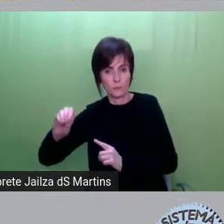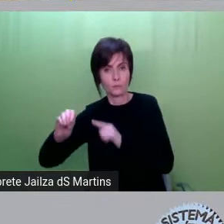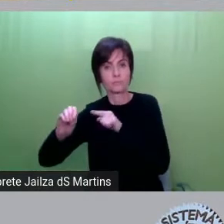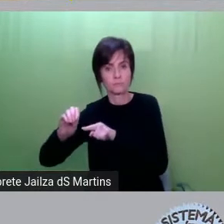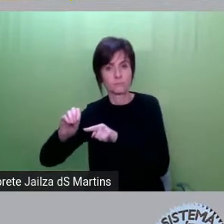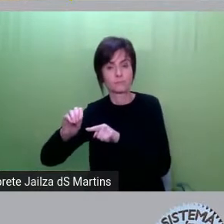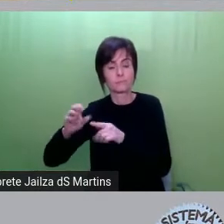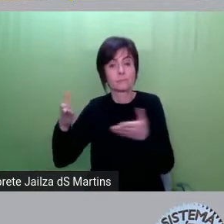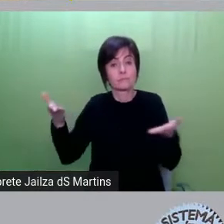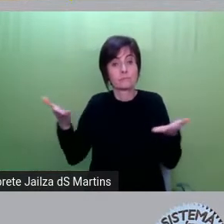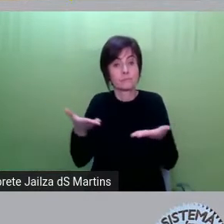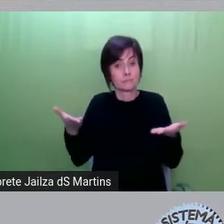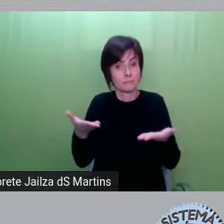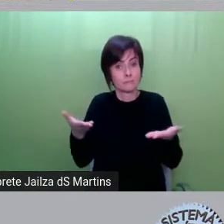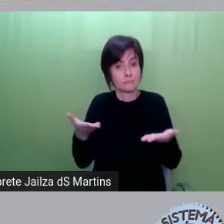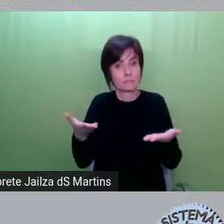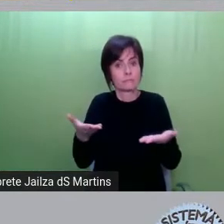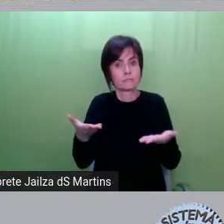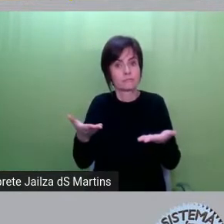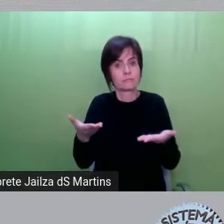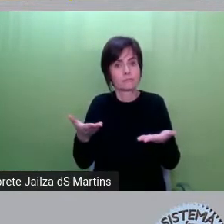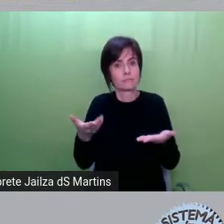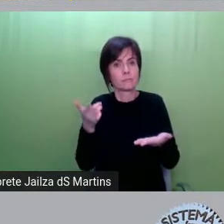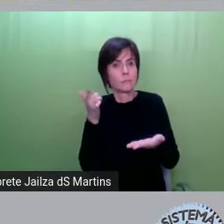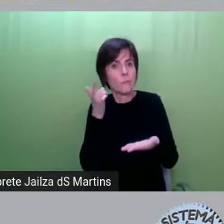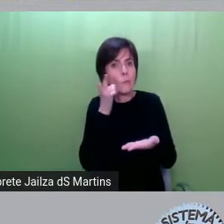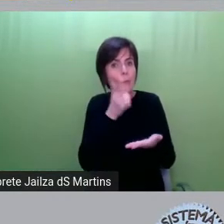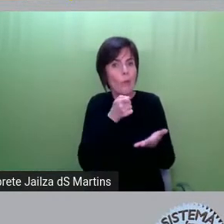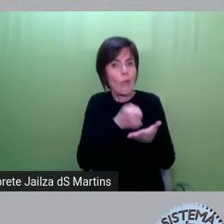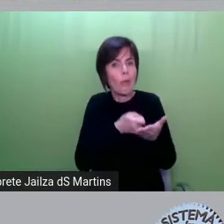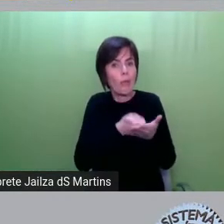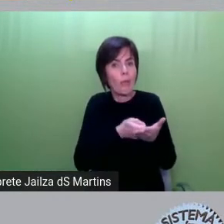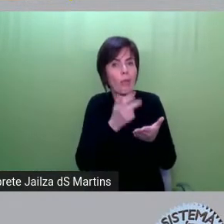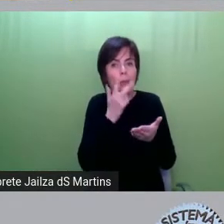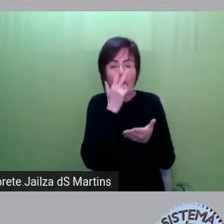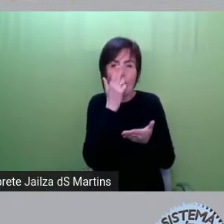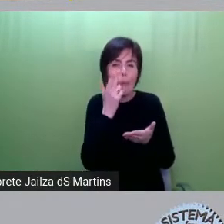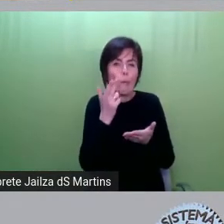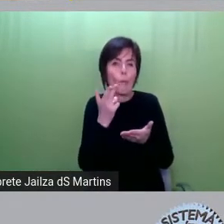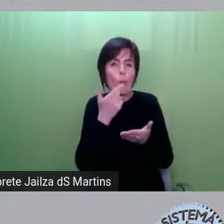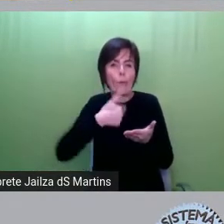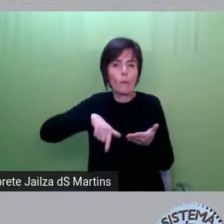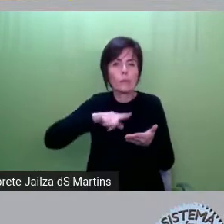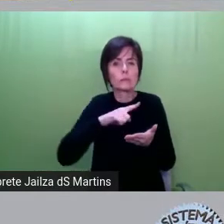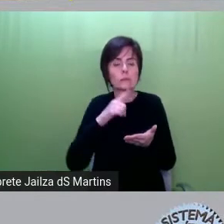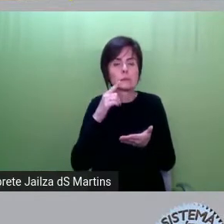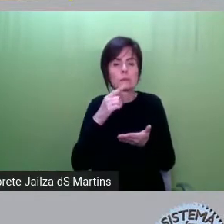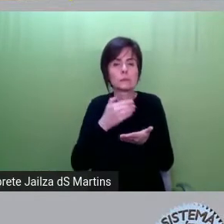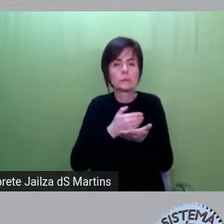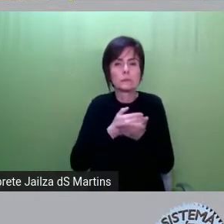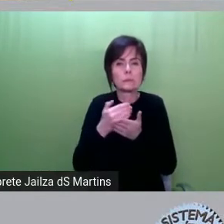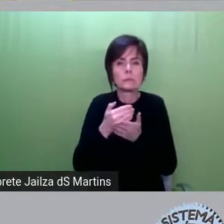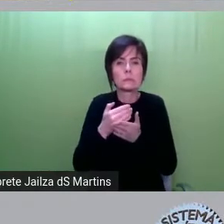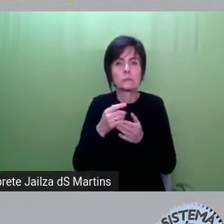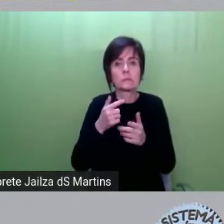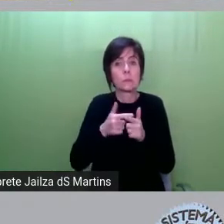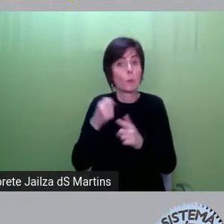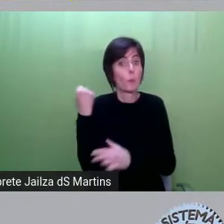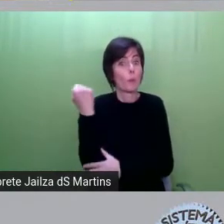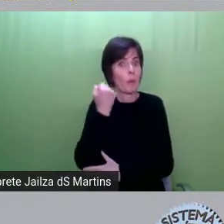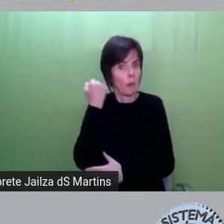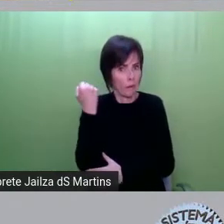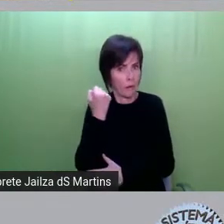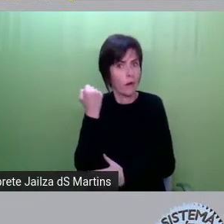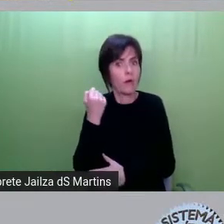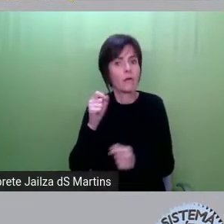Atualmente, para isso não gerar problemas muito graves para quem está entrando nisso, o cálculo é feito